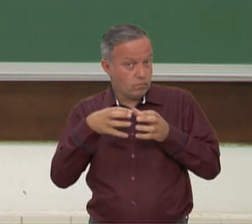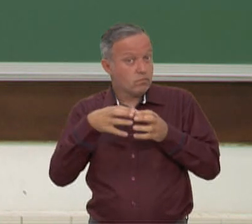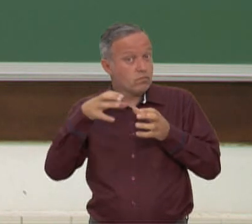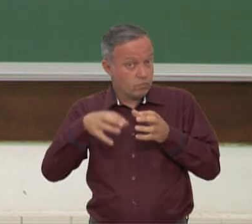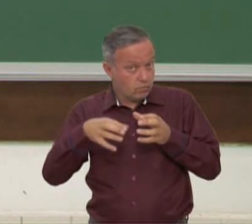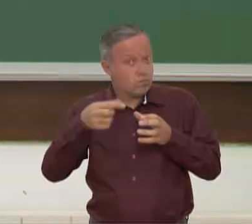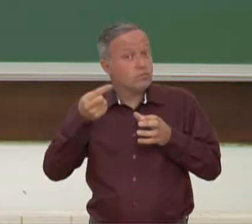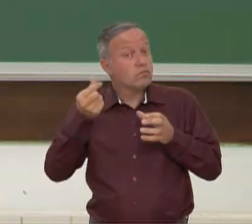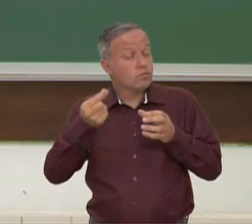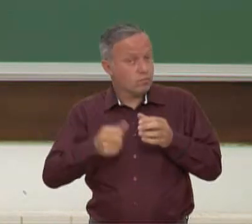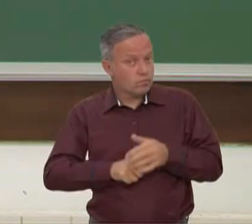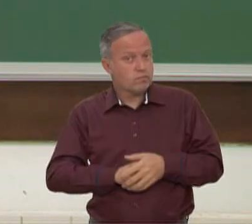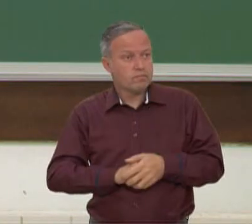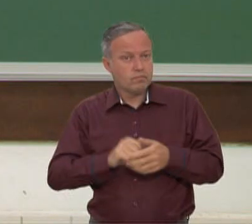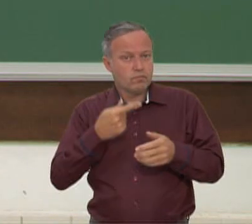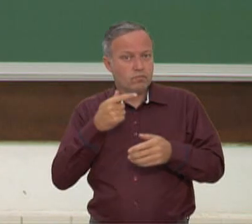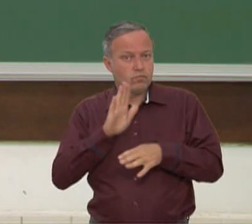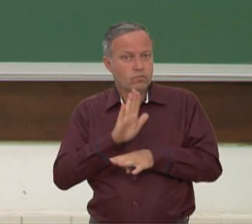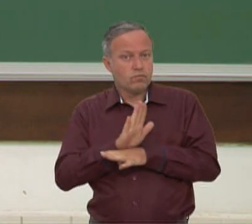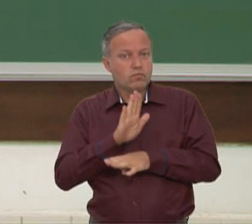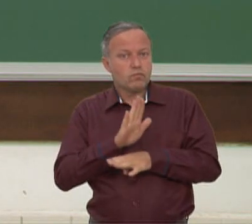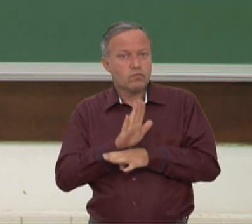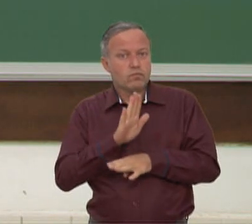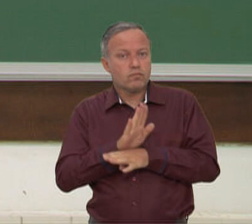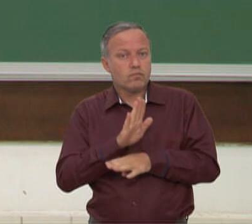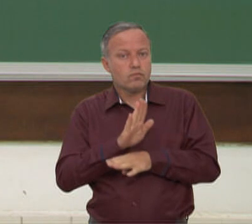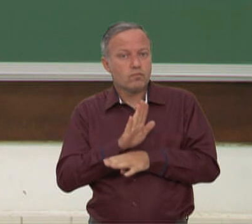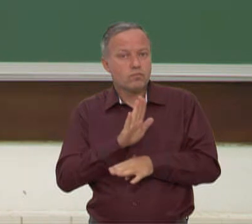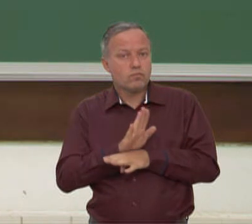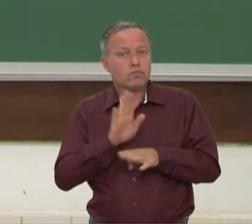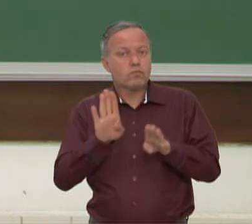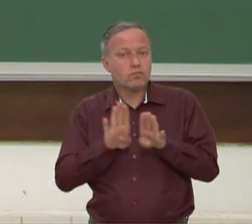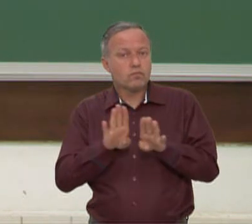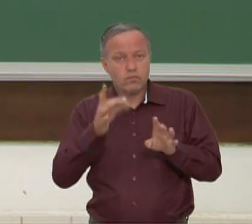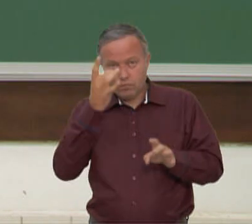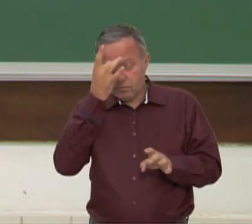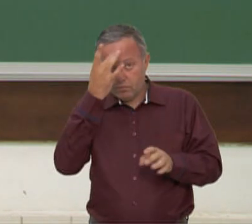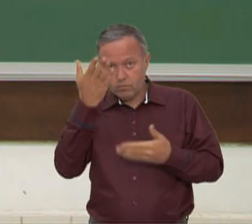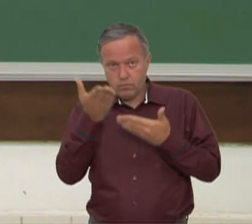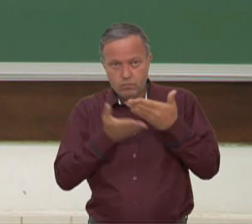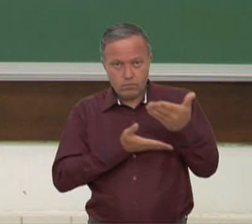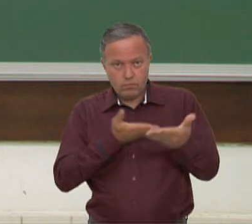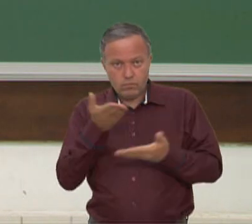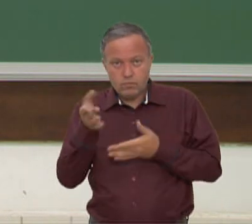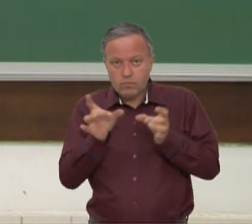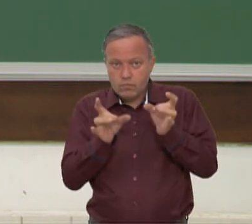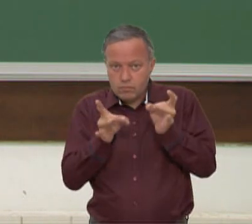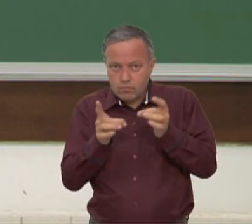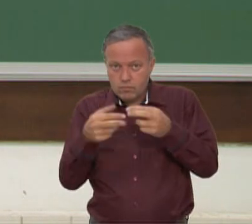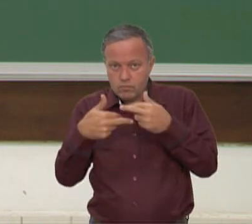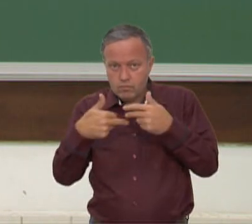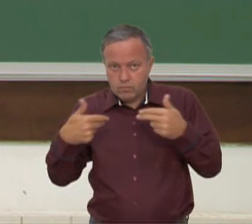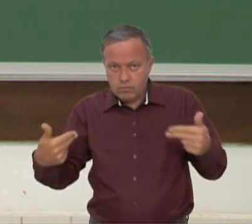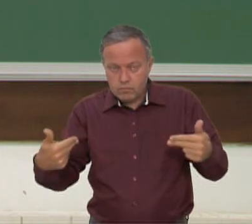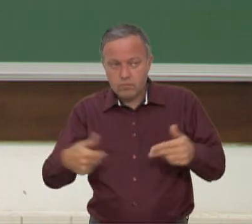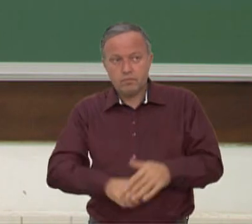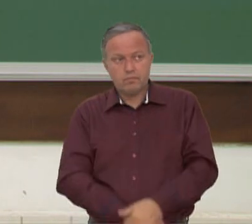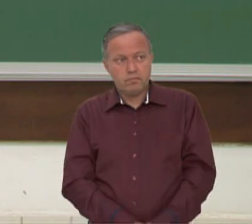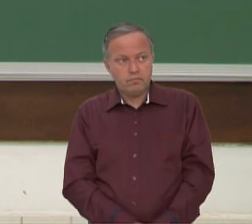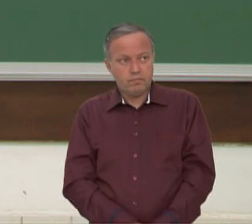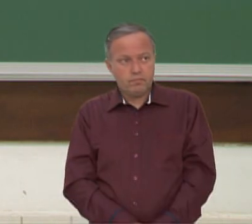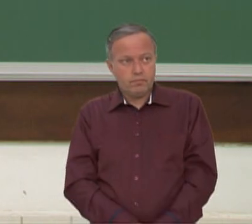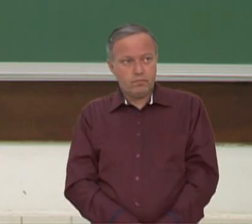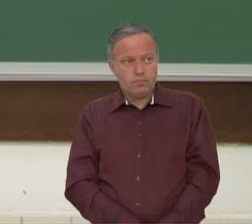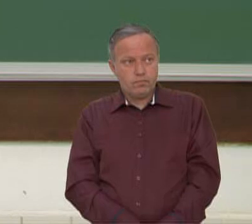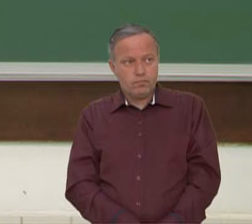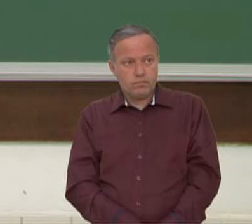econômicos, né? As relações aí, facilitar as transações comerciais entre esses países, certo? Qual que